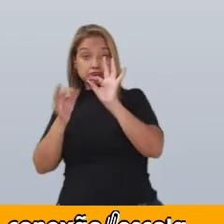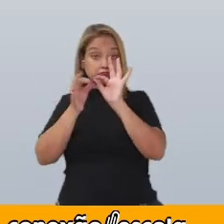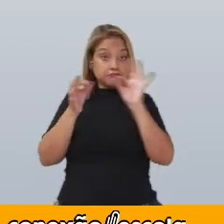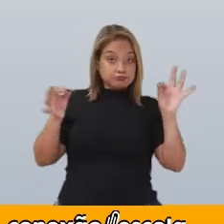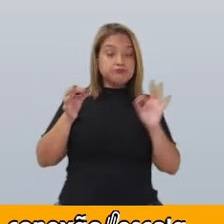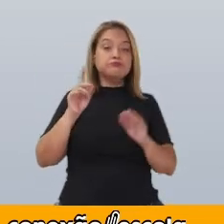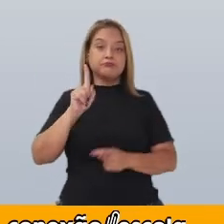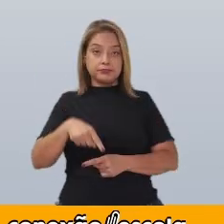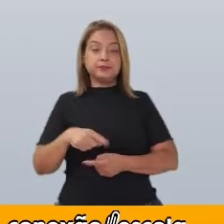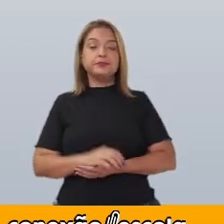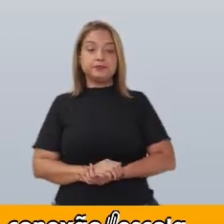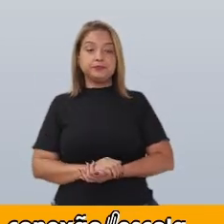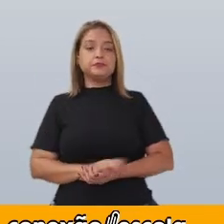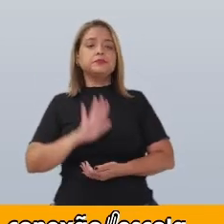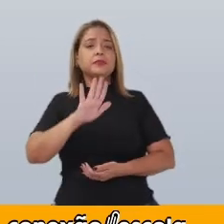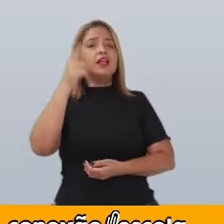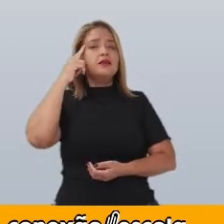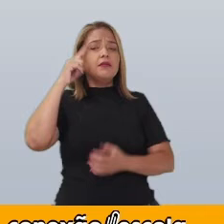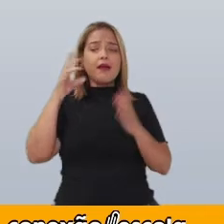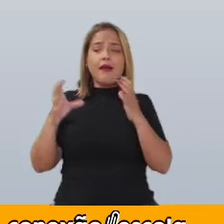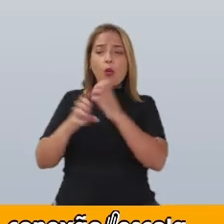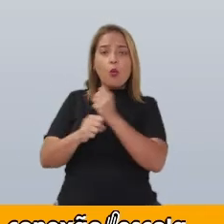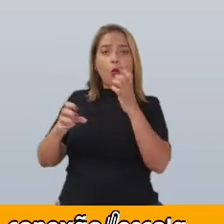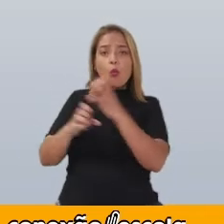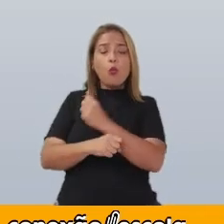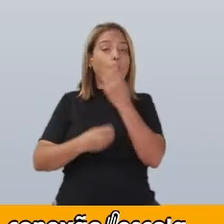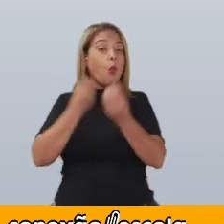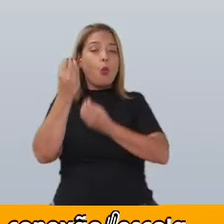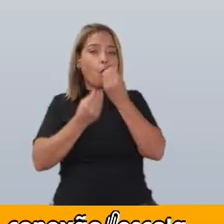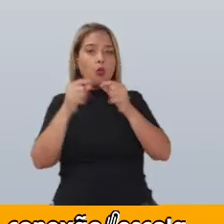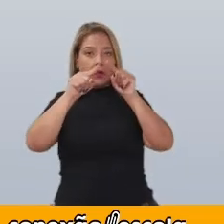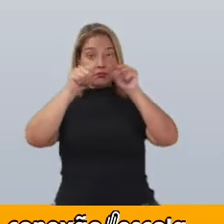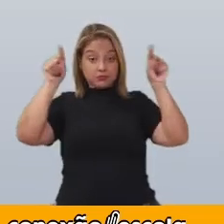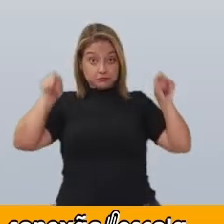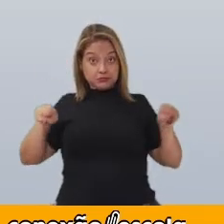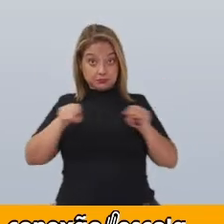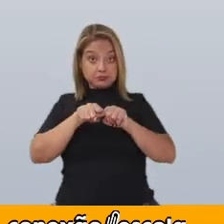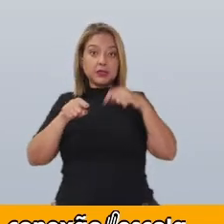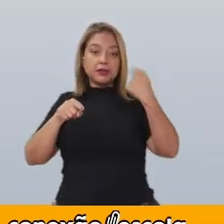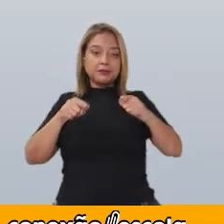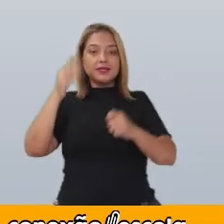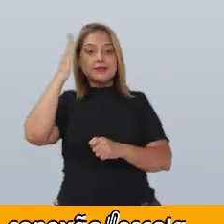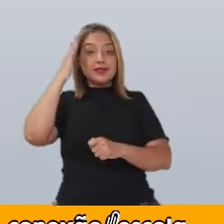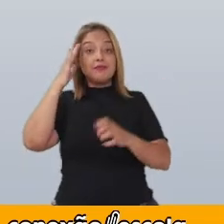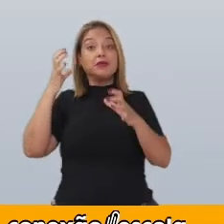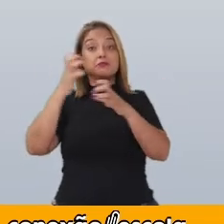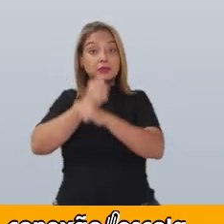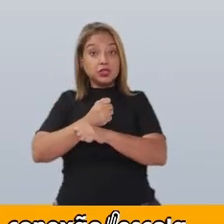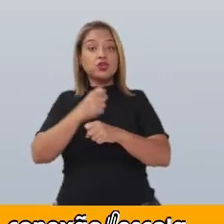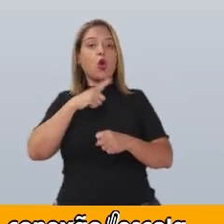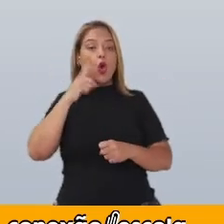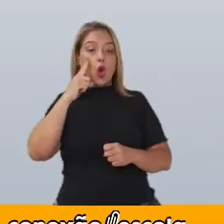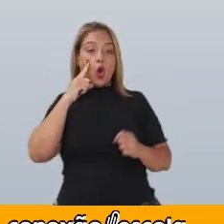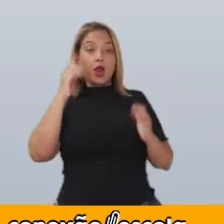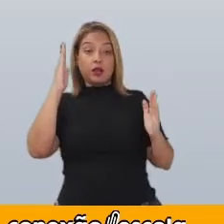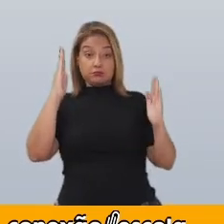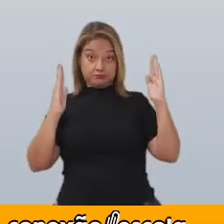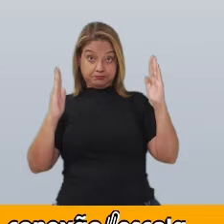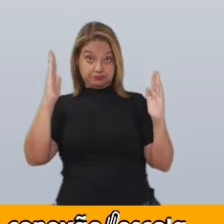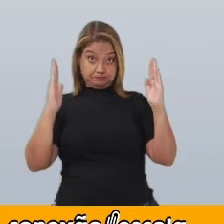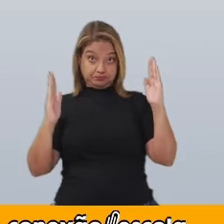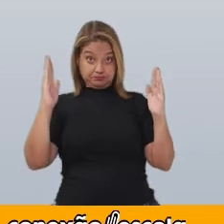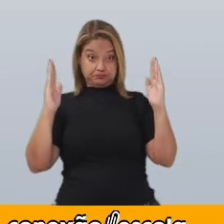perímetro. Para calcular o perímetro do retângulo, devemos somar as medidas dos lados. Observem que